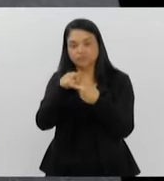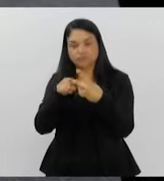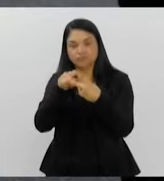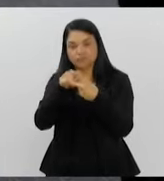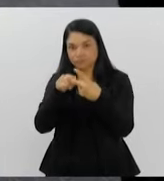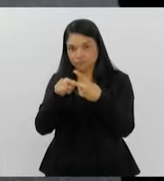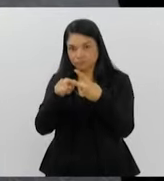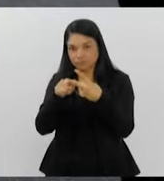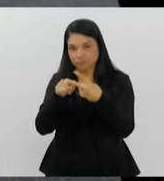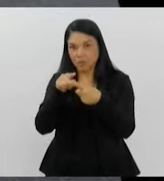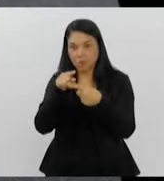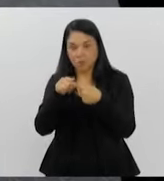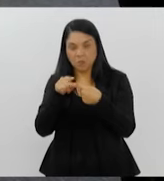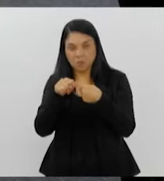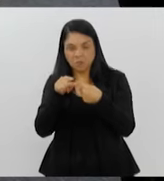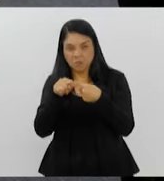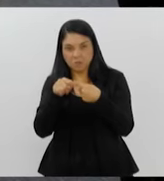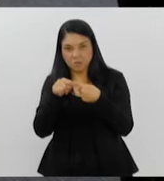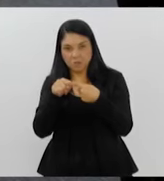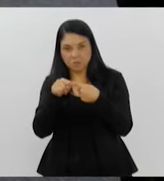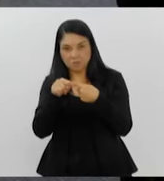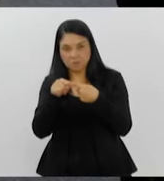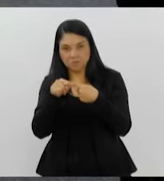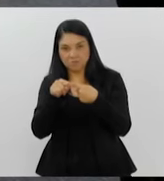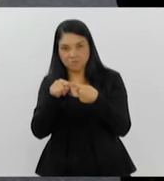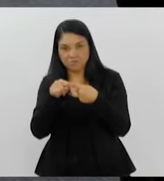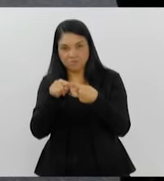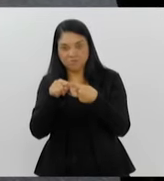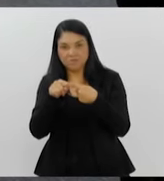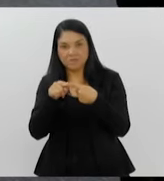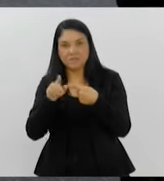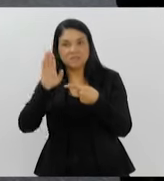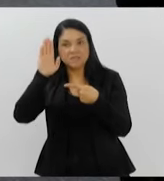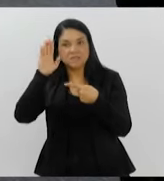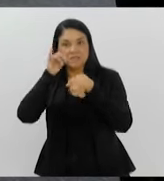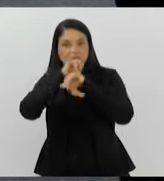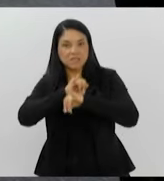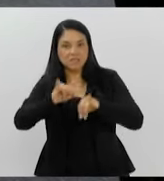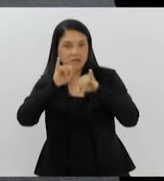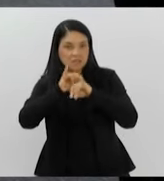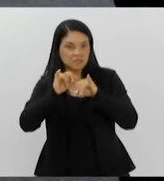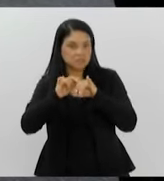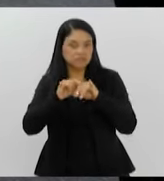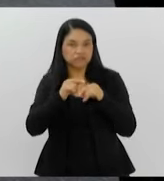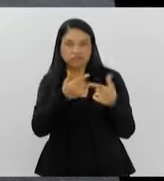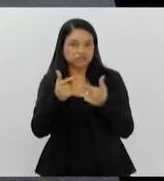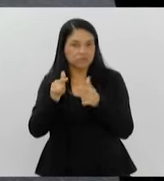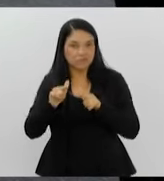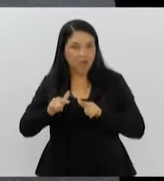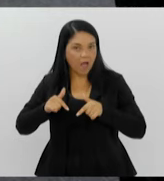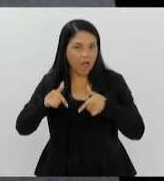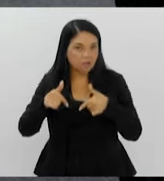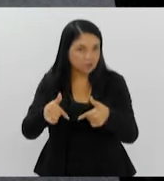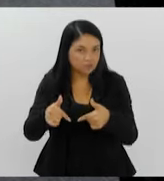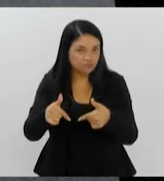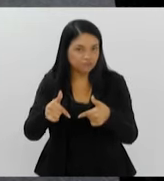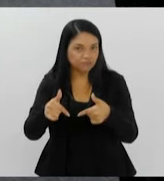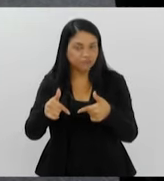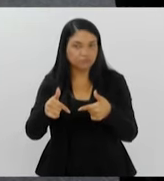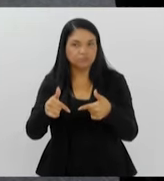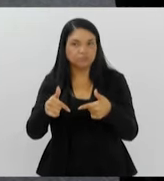um porque eleia dado declarações que não agiram em tempo no